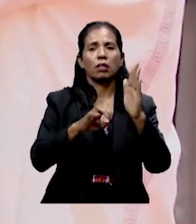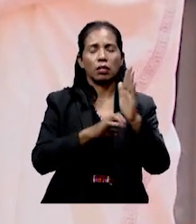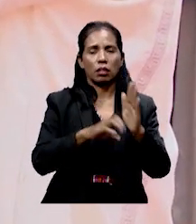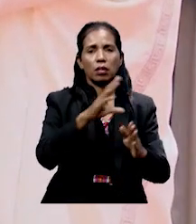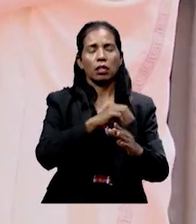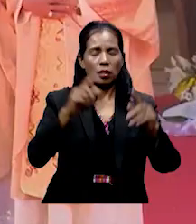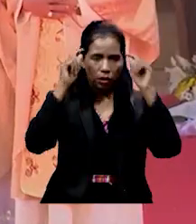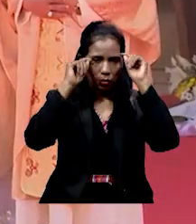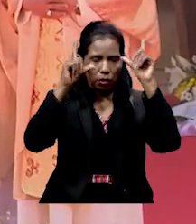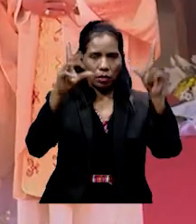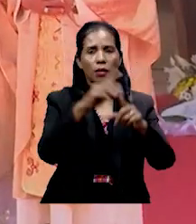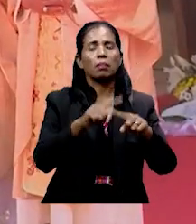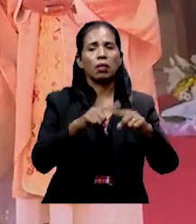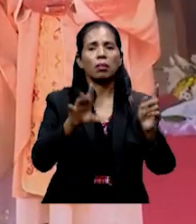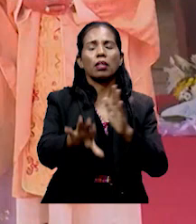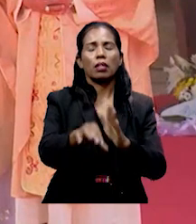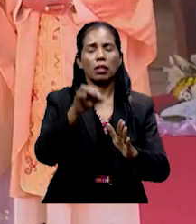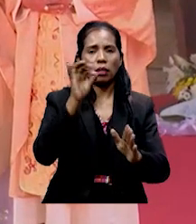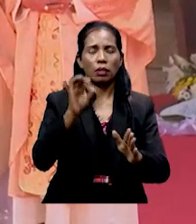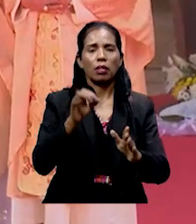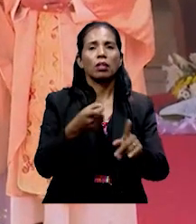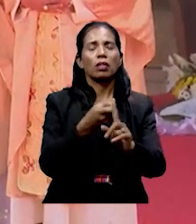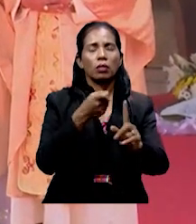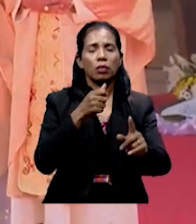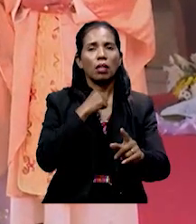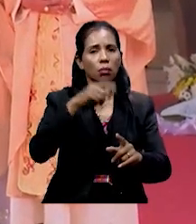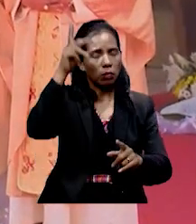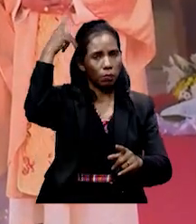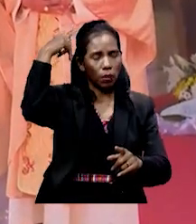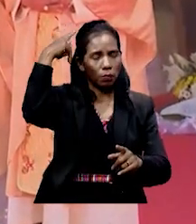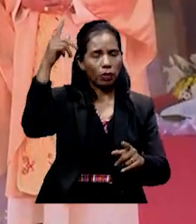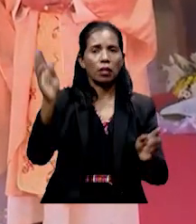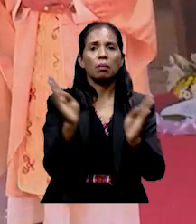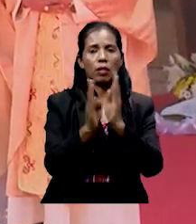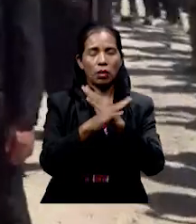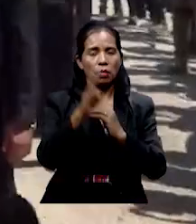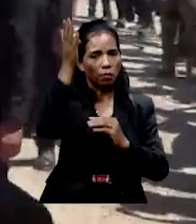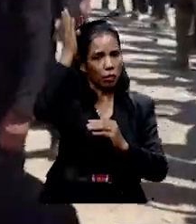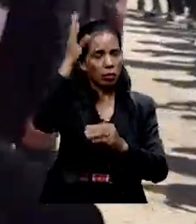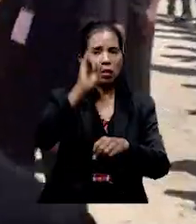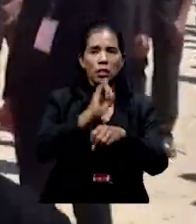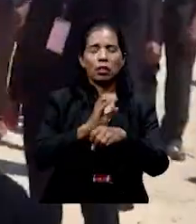Episcopal Timorense, mai be hetan ona nomeação José Santo Padre, José Sai Bispo de Diocese Bocau,